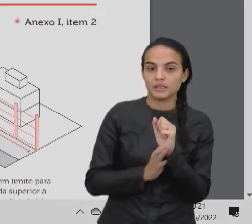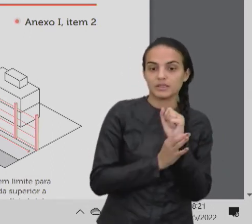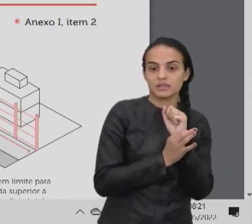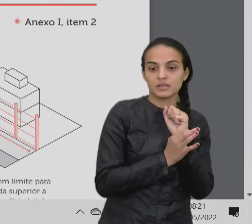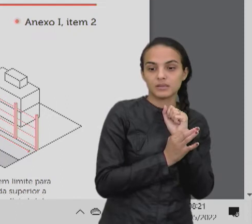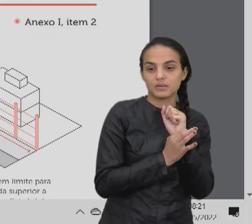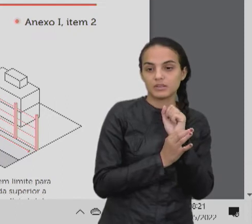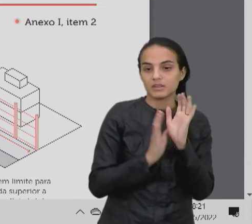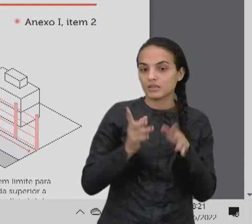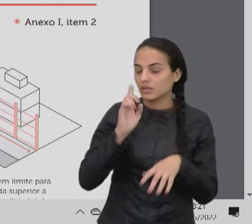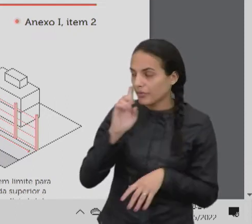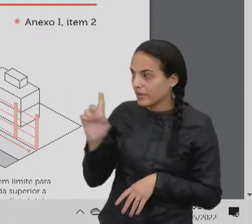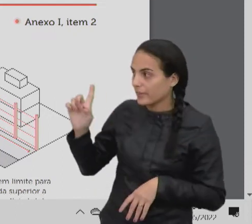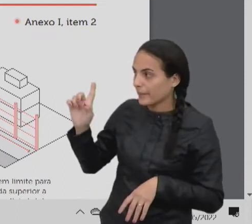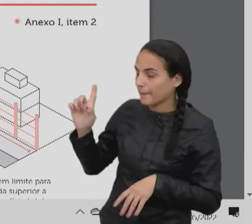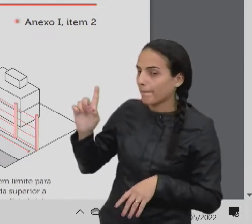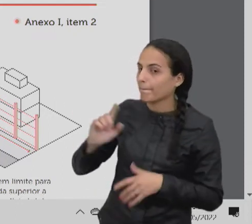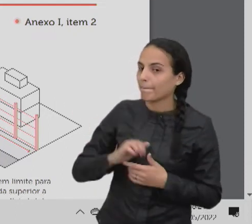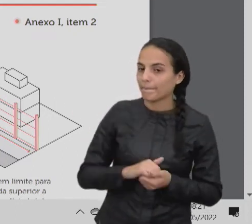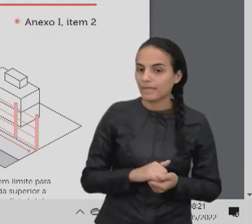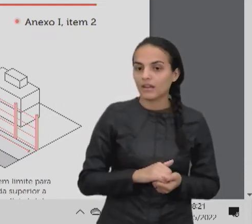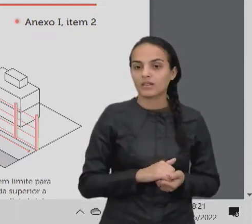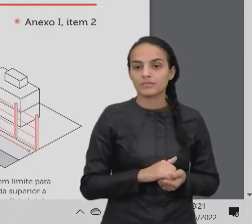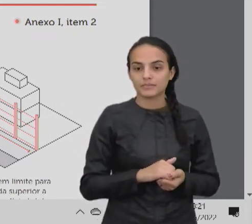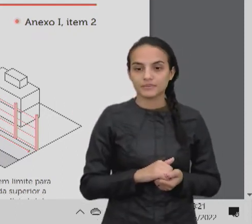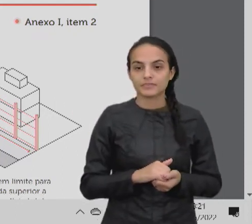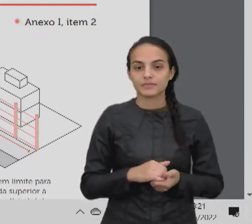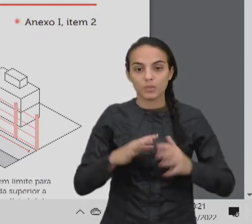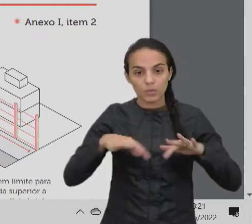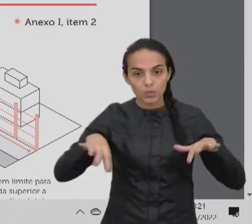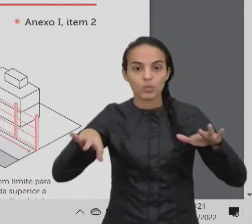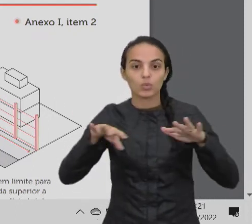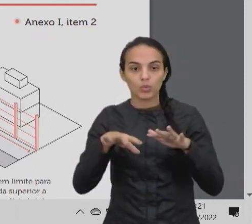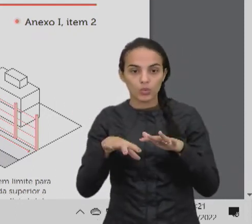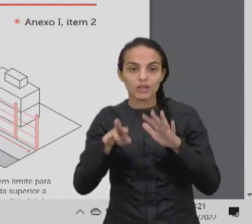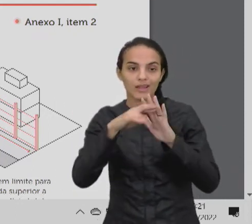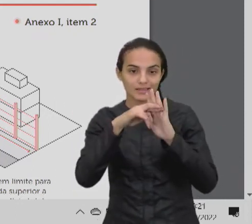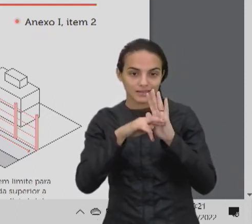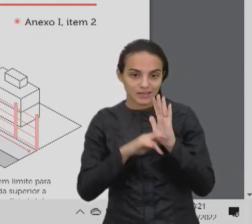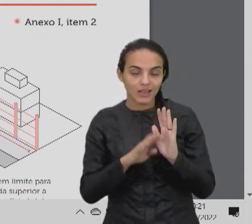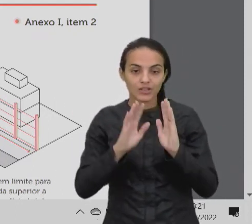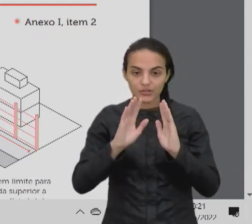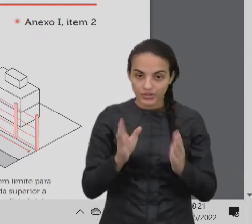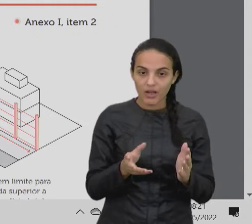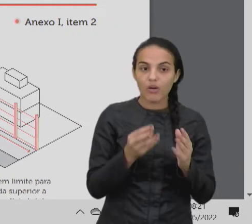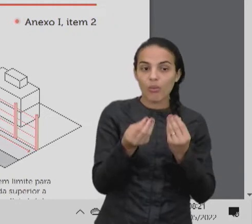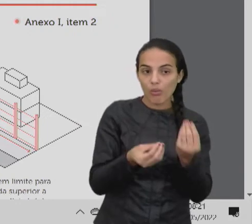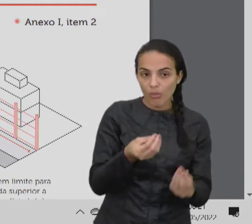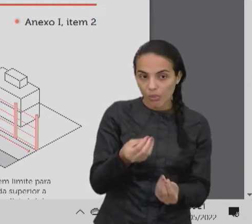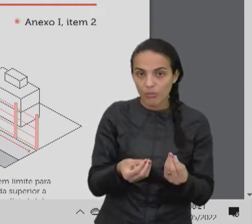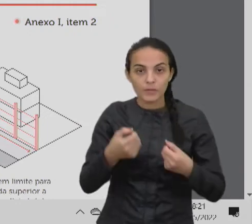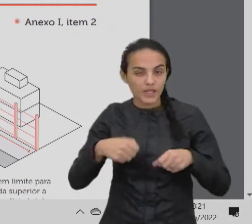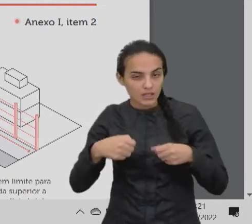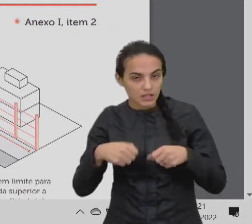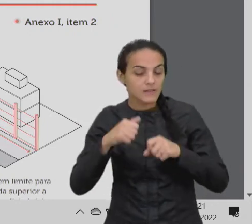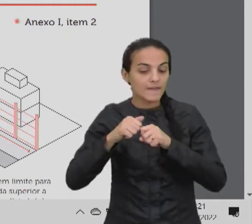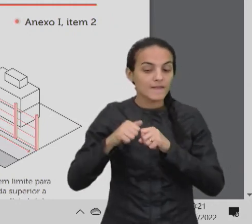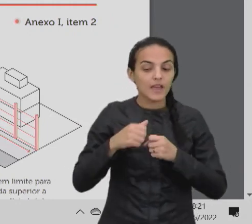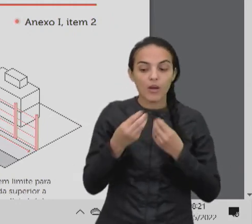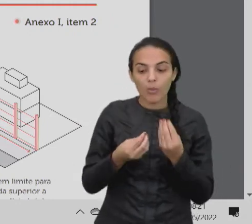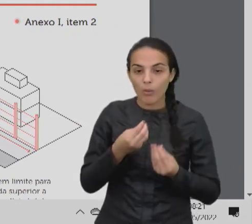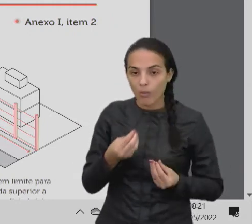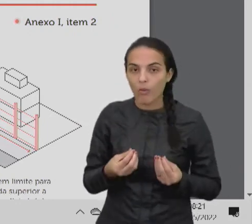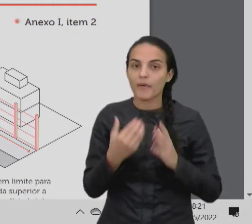guindaste aqui, ó. Tá vendo? Eles estão colocando como deve ser